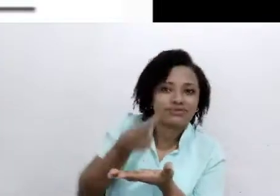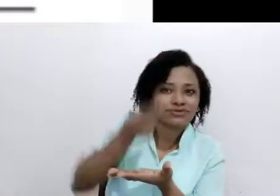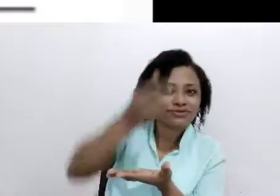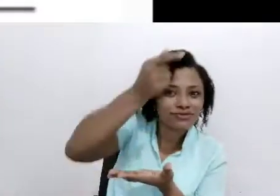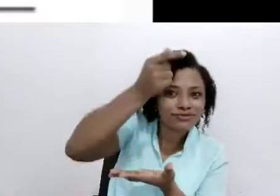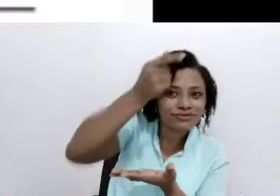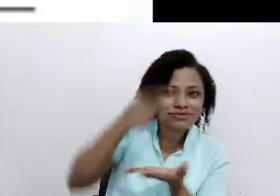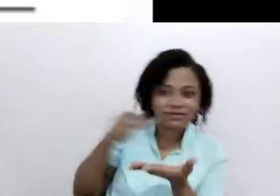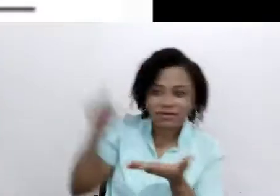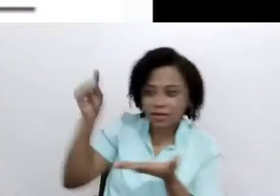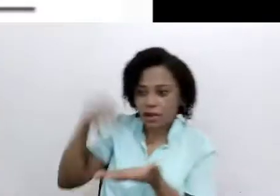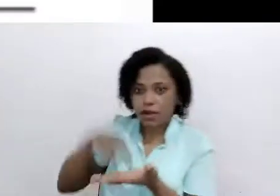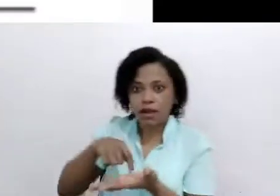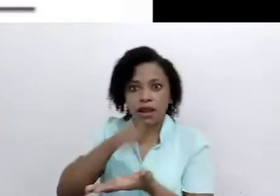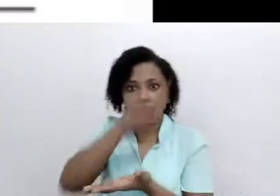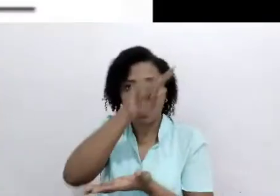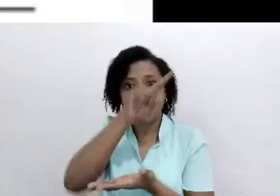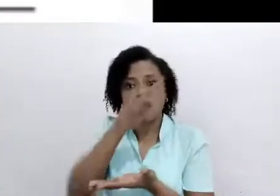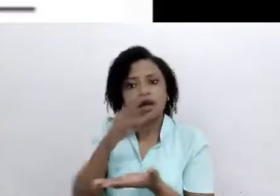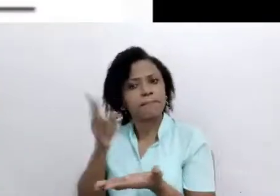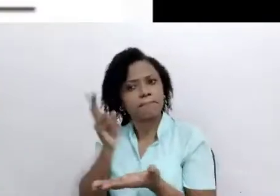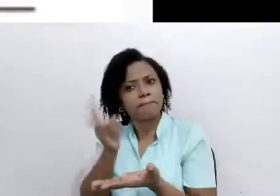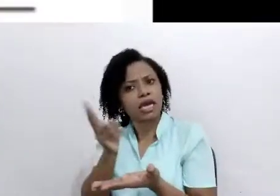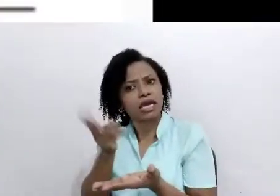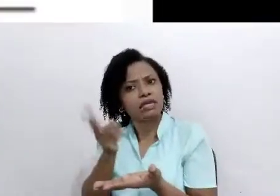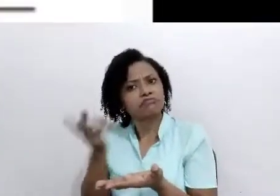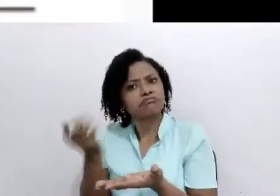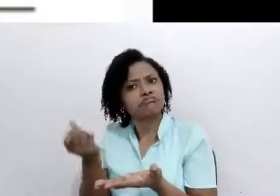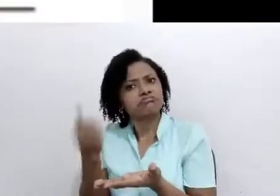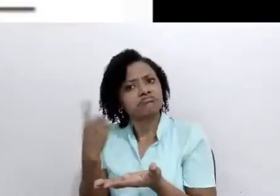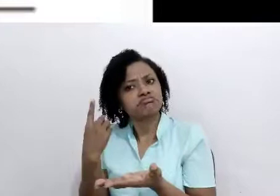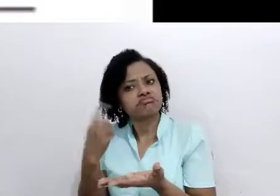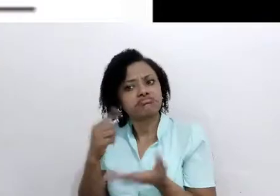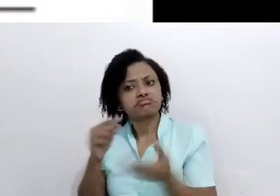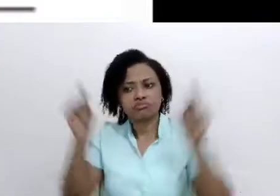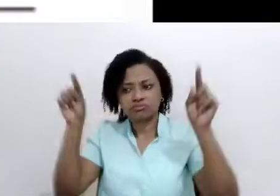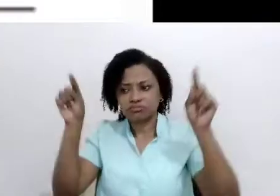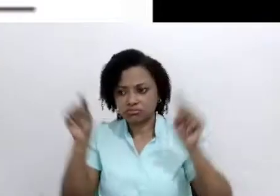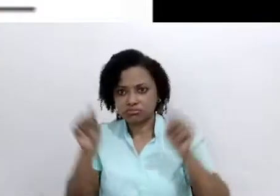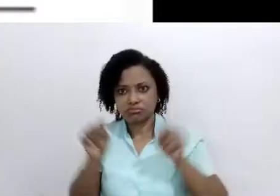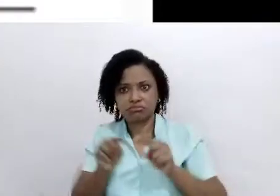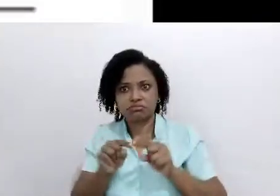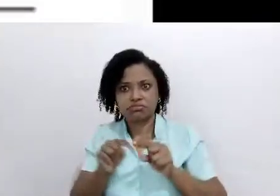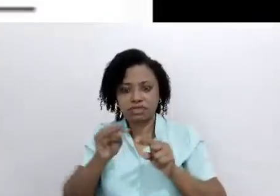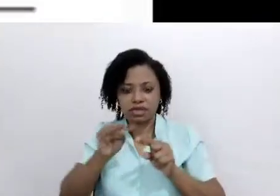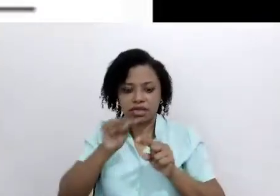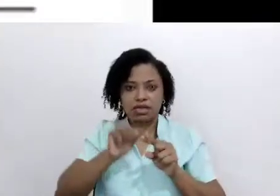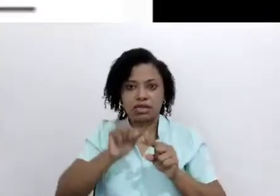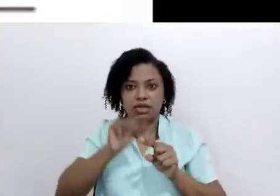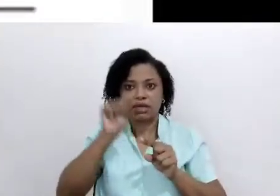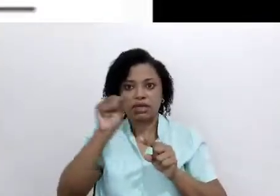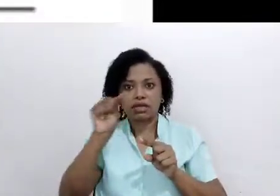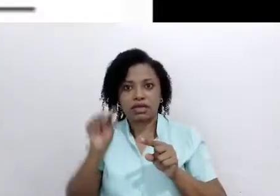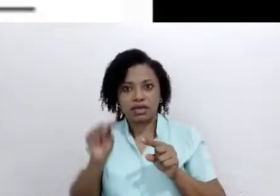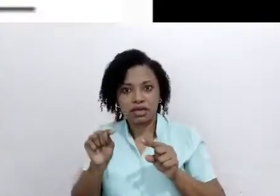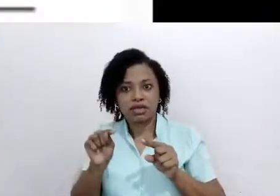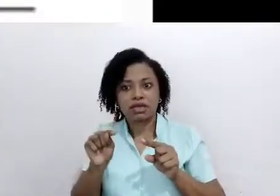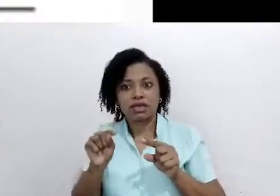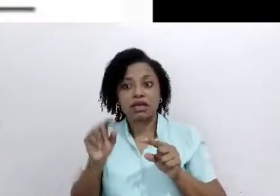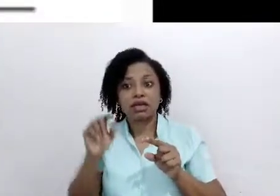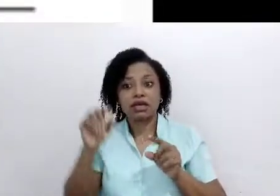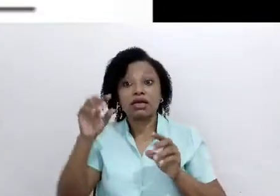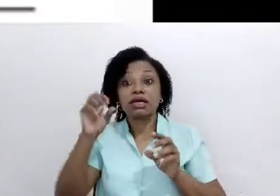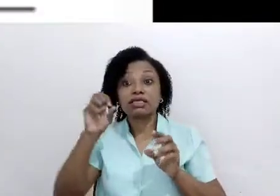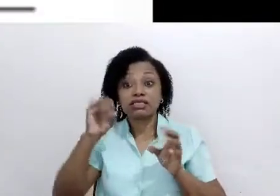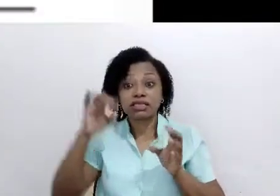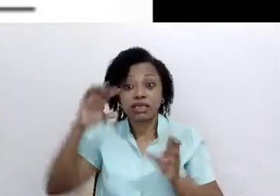reta normal. Eles estão no mesmo plano, que no nosso caso aqui seria o plano da tela. Se a